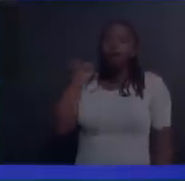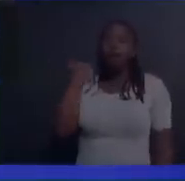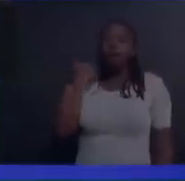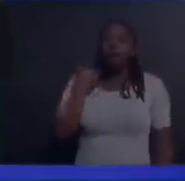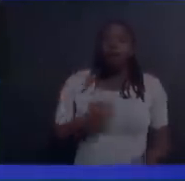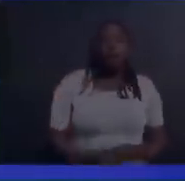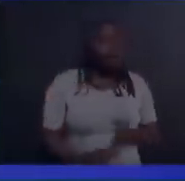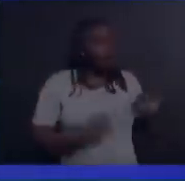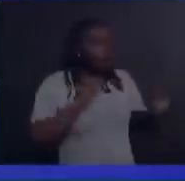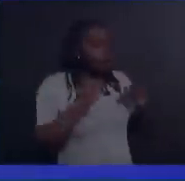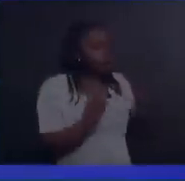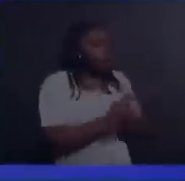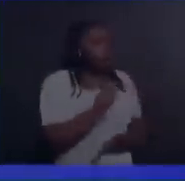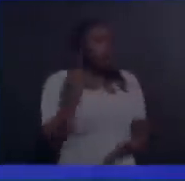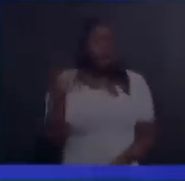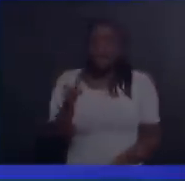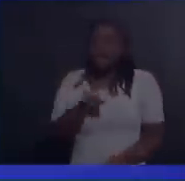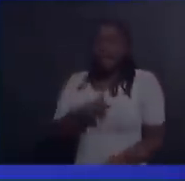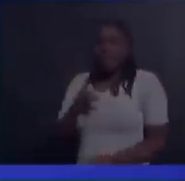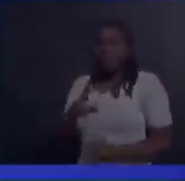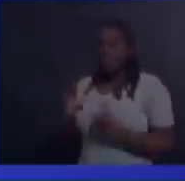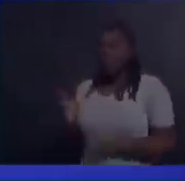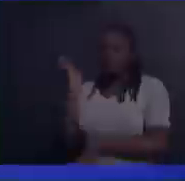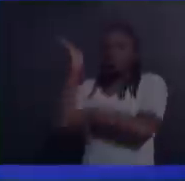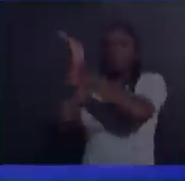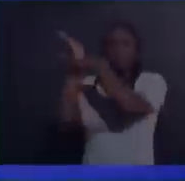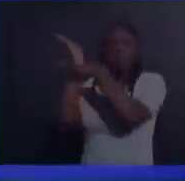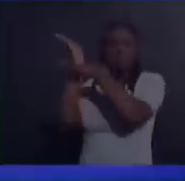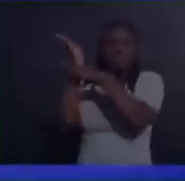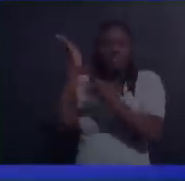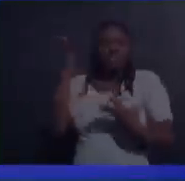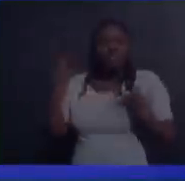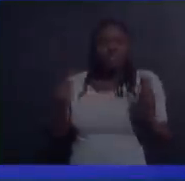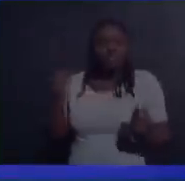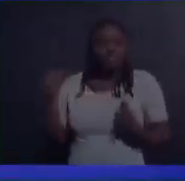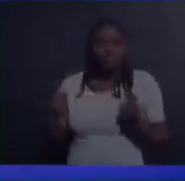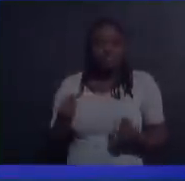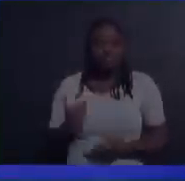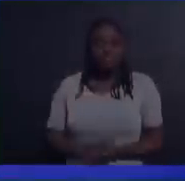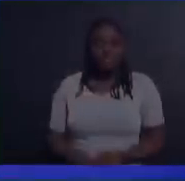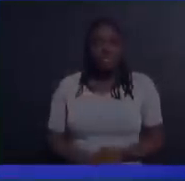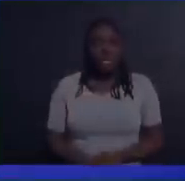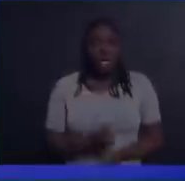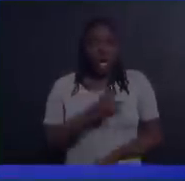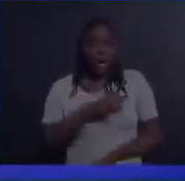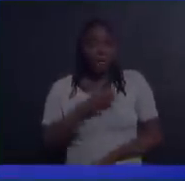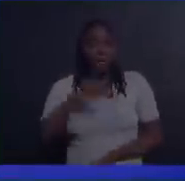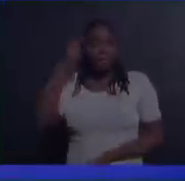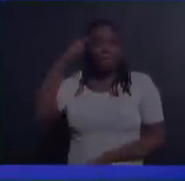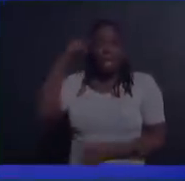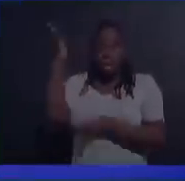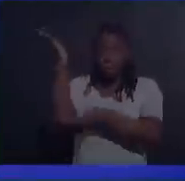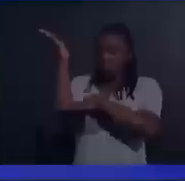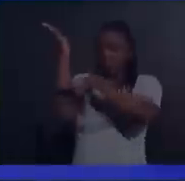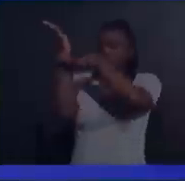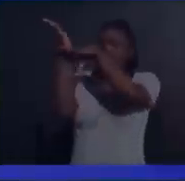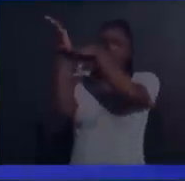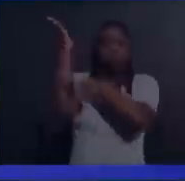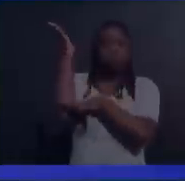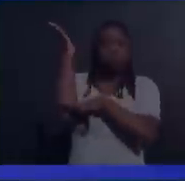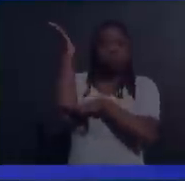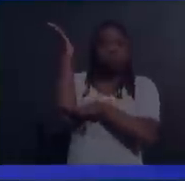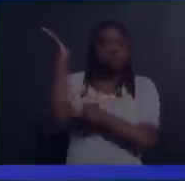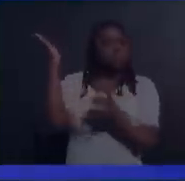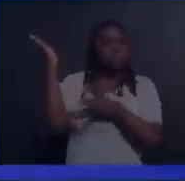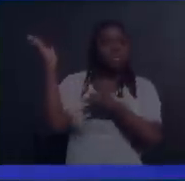que foi? Medo de elevador. Uma coisa impressionante. É medo de achar que o elevador vai cair com ele, ou seja, é um